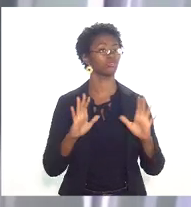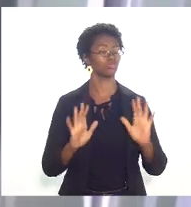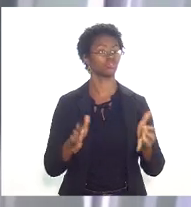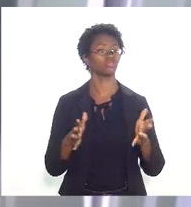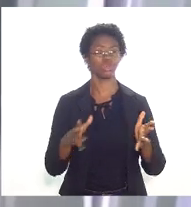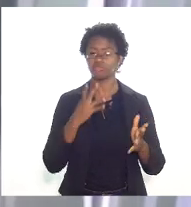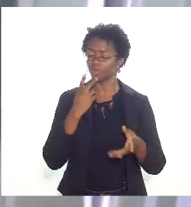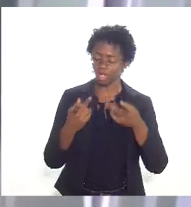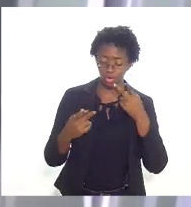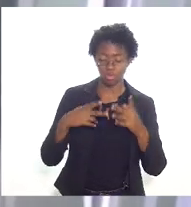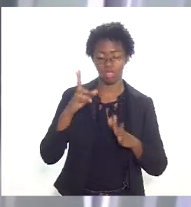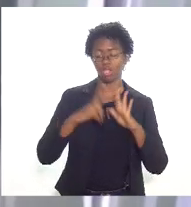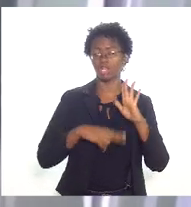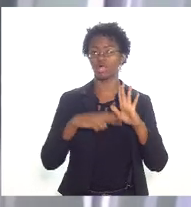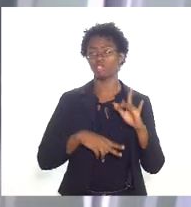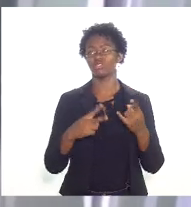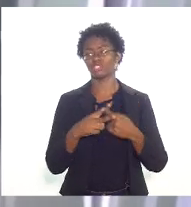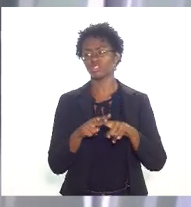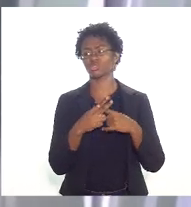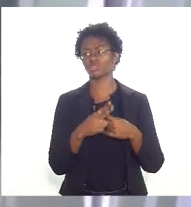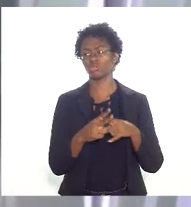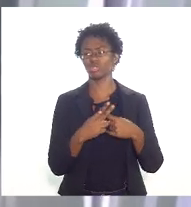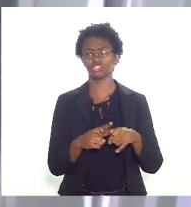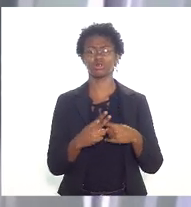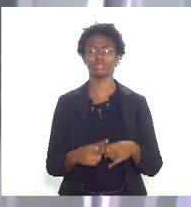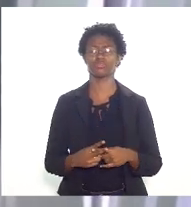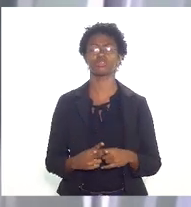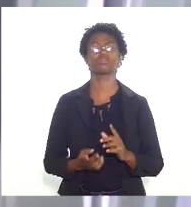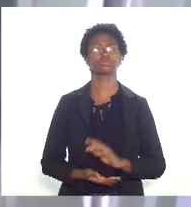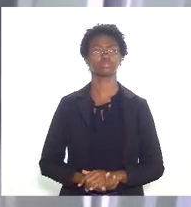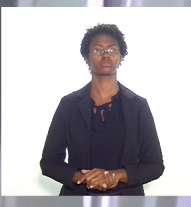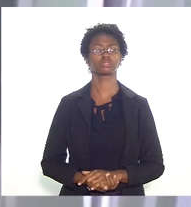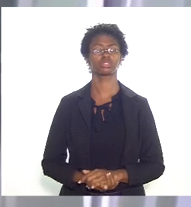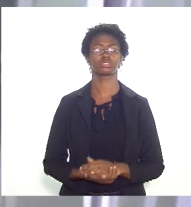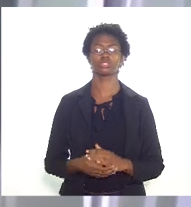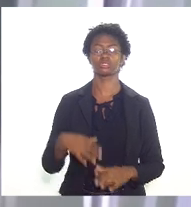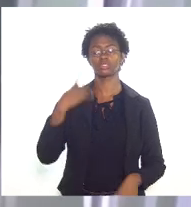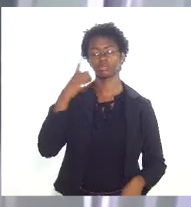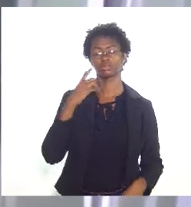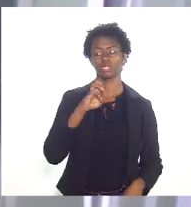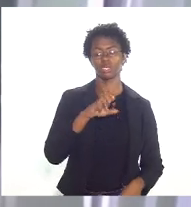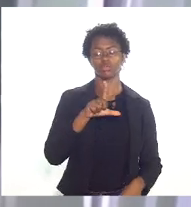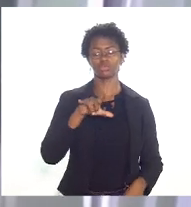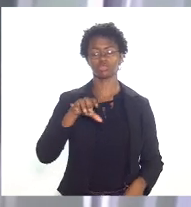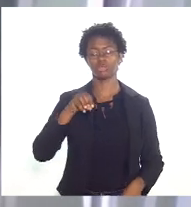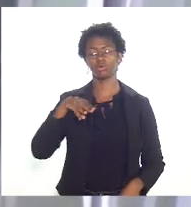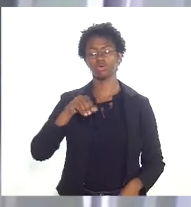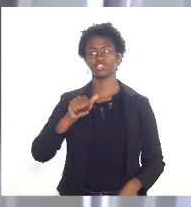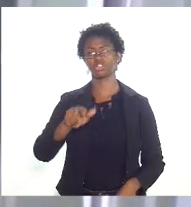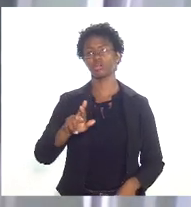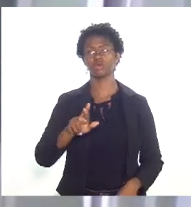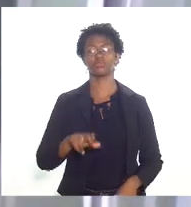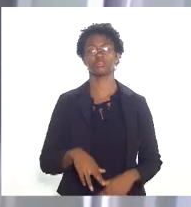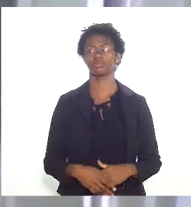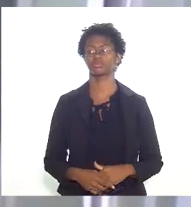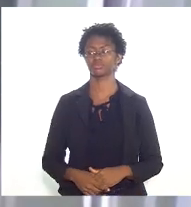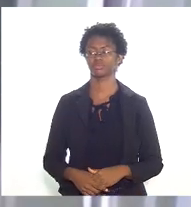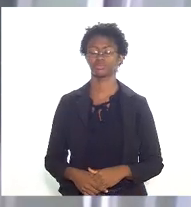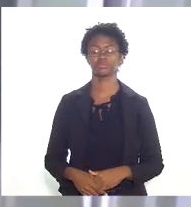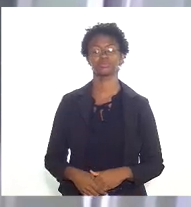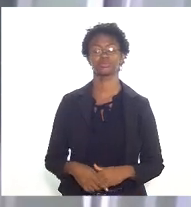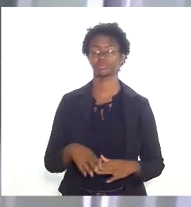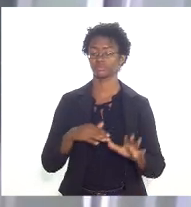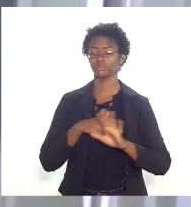com sobre alimentos estado nos Paulo fez sugestão aconteceu aperfeiçoamento e Padre Omar e o conselheiro Vicente Loureiro tem um